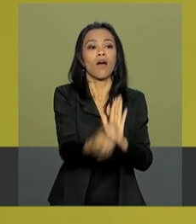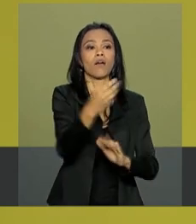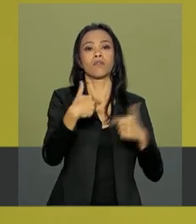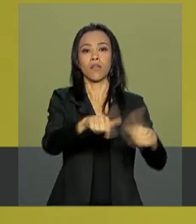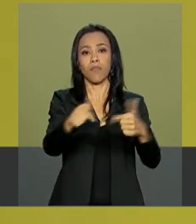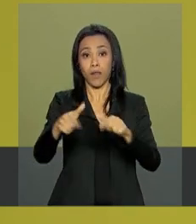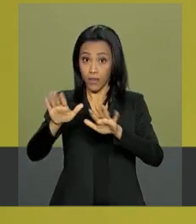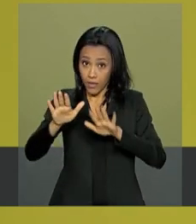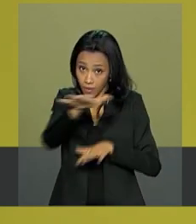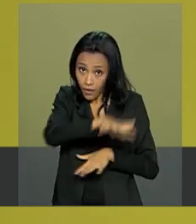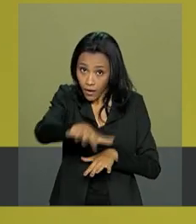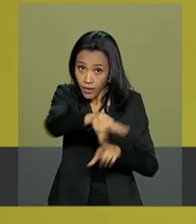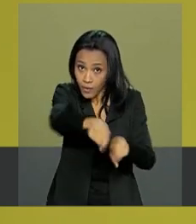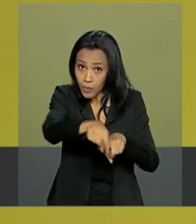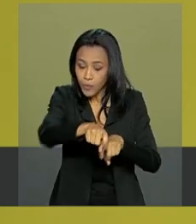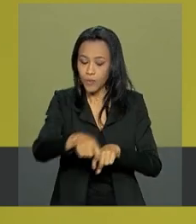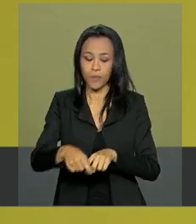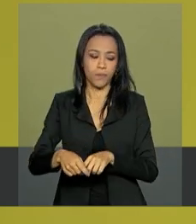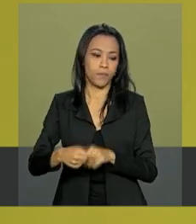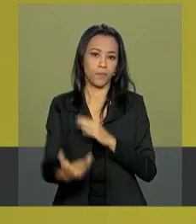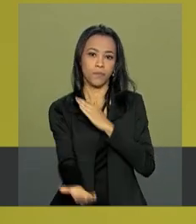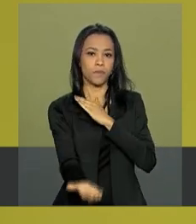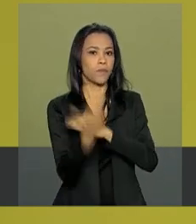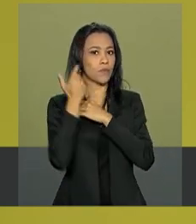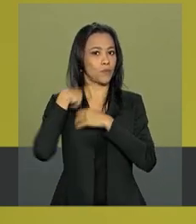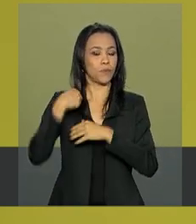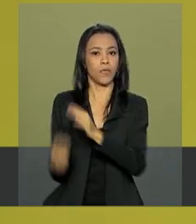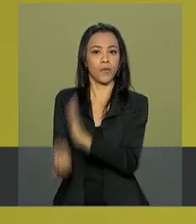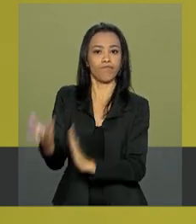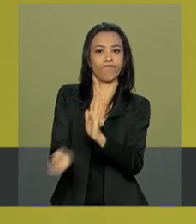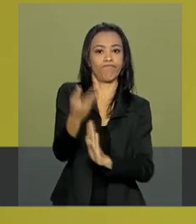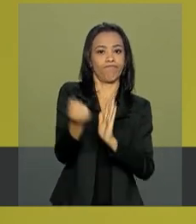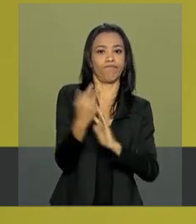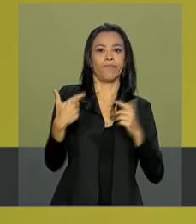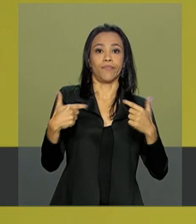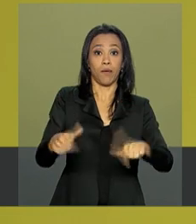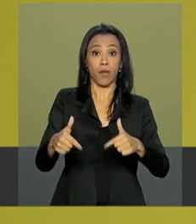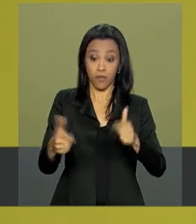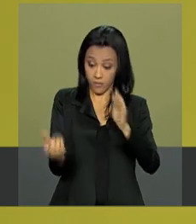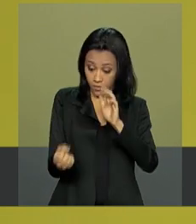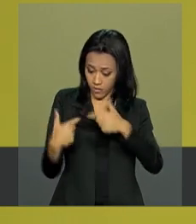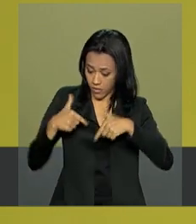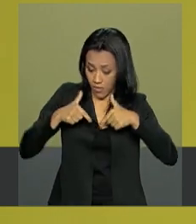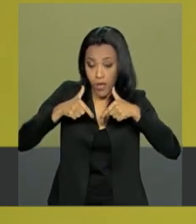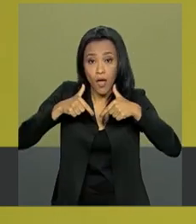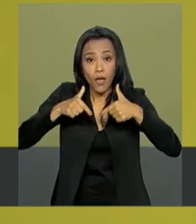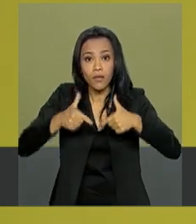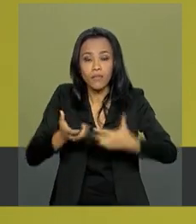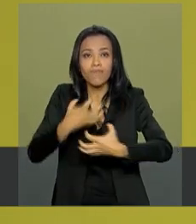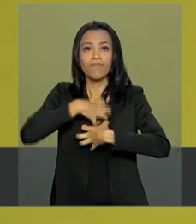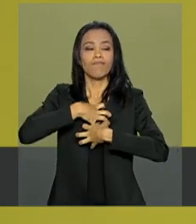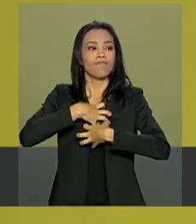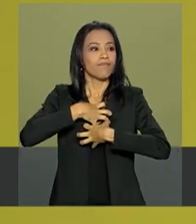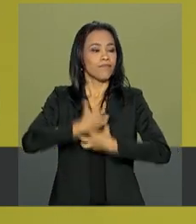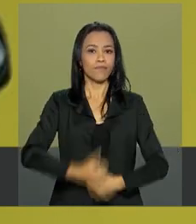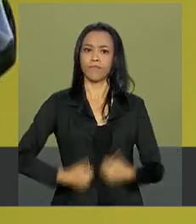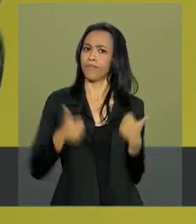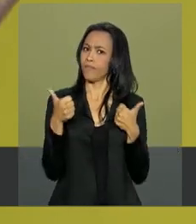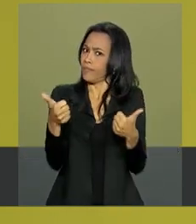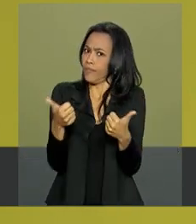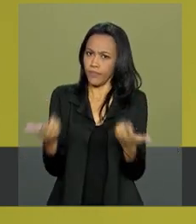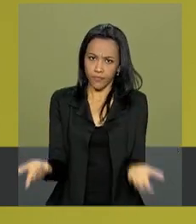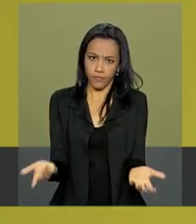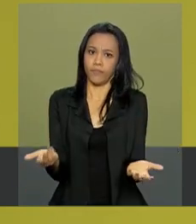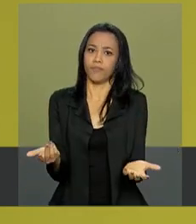brasileira gera muito emprego, não é? Aliás, o emprego é algo que dá dignidade às pessoas. E um dos fundamentos da nossa Constituição,